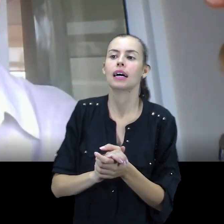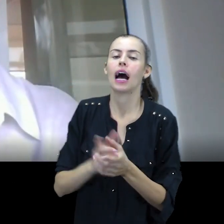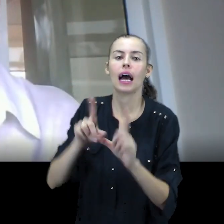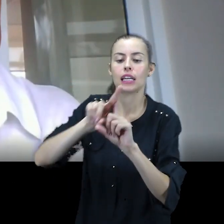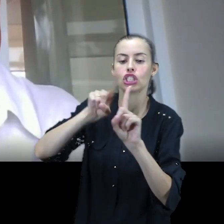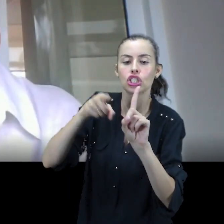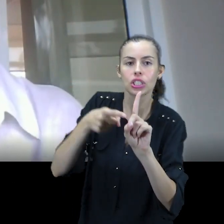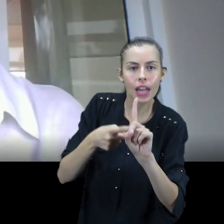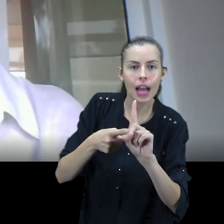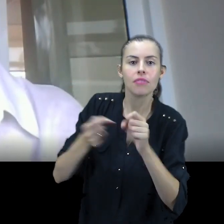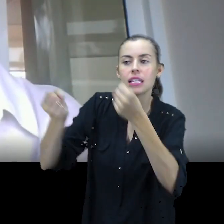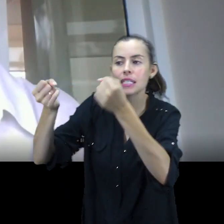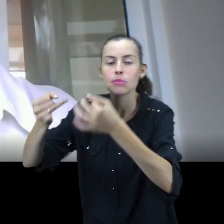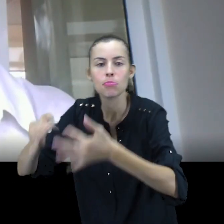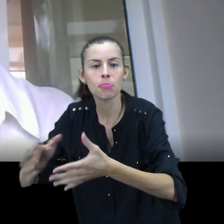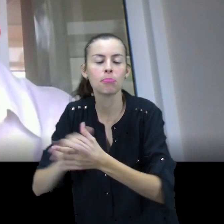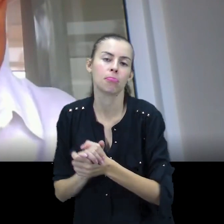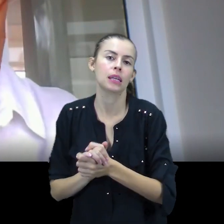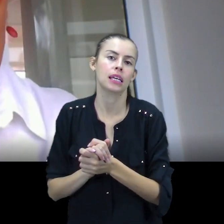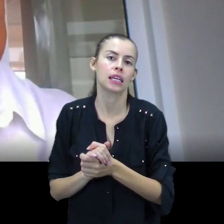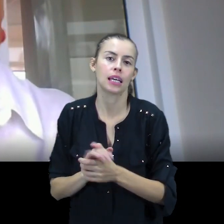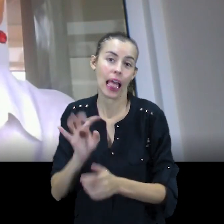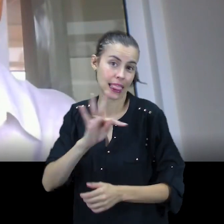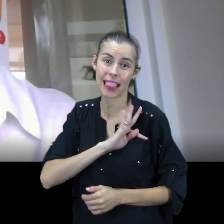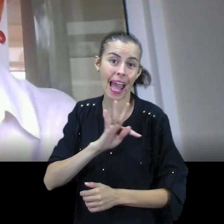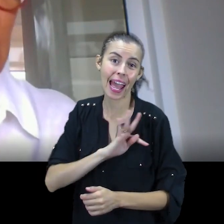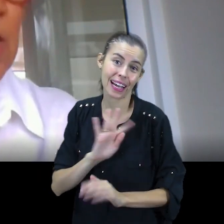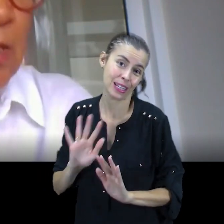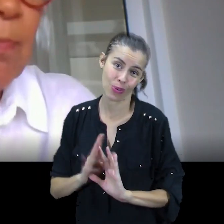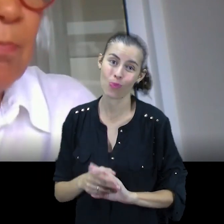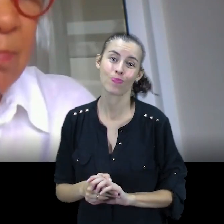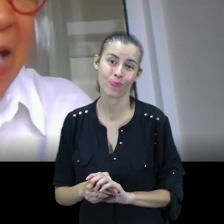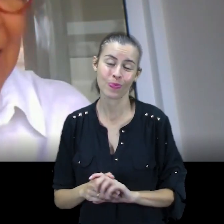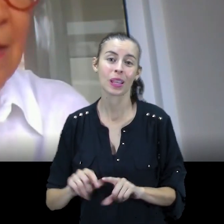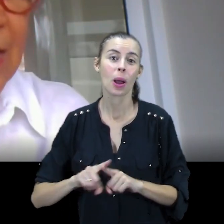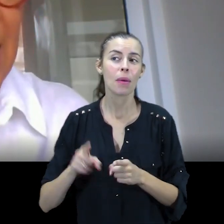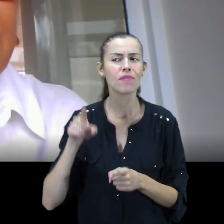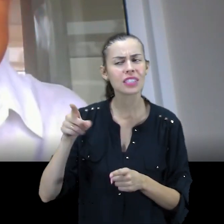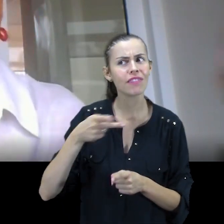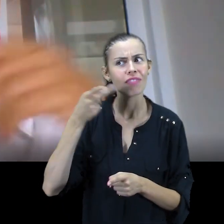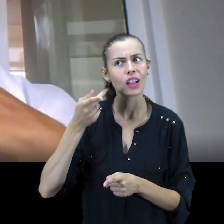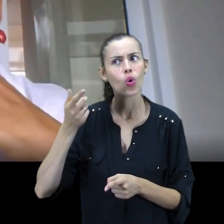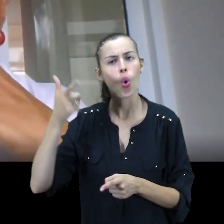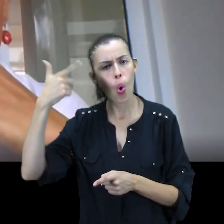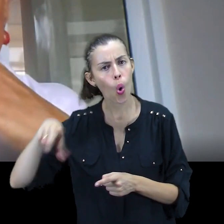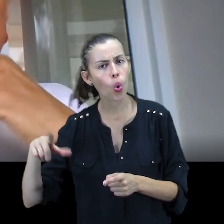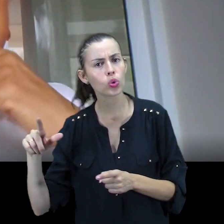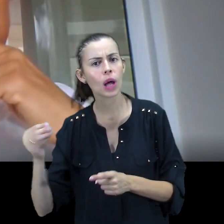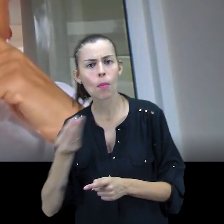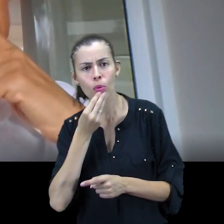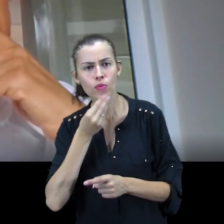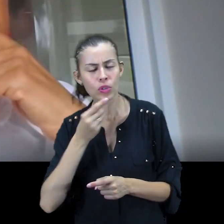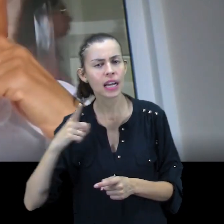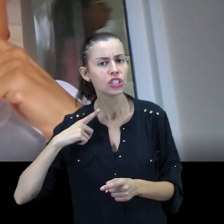só os saberes da comunidade, que isso a gente tenta, né, mesclar, mas